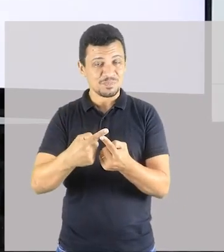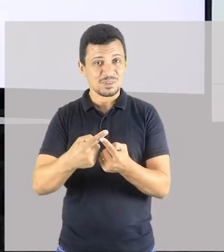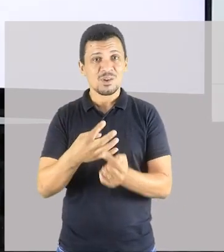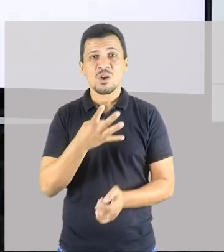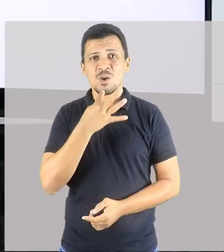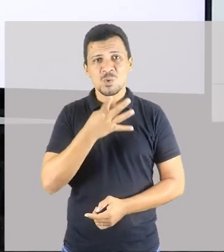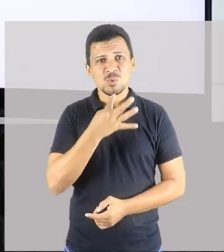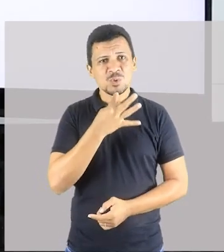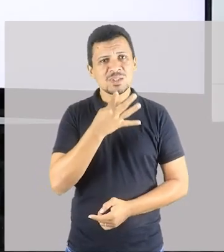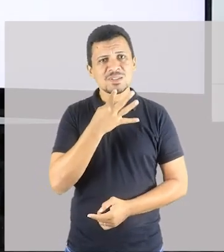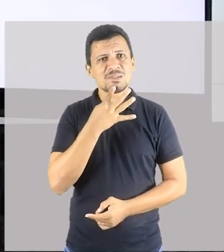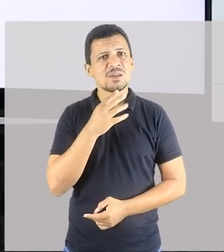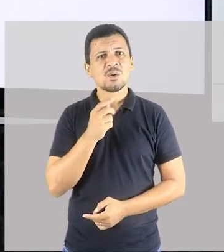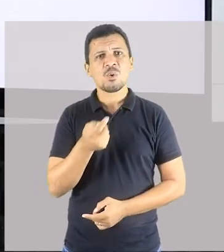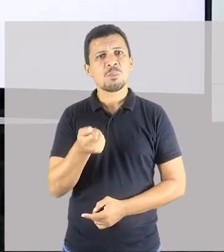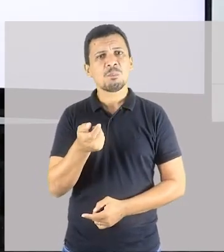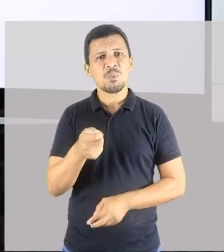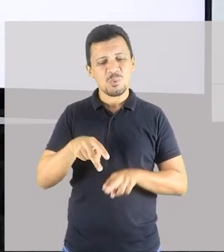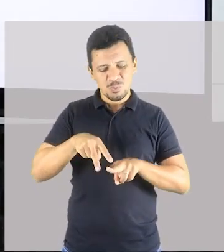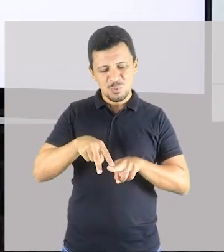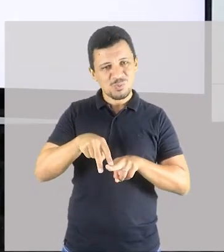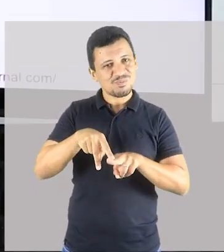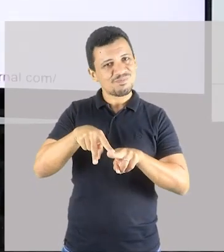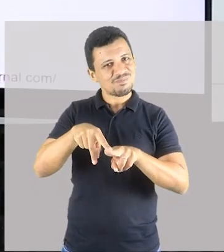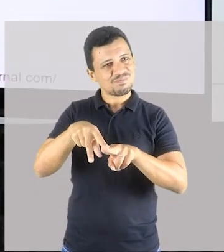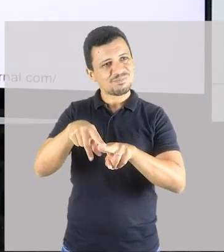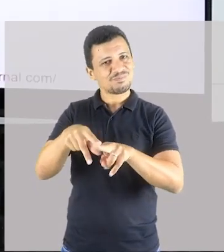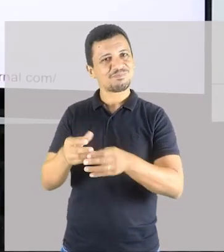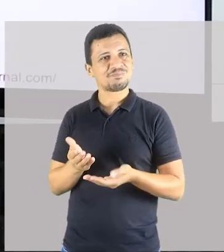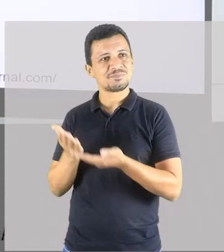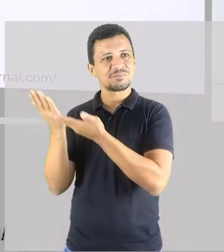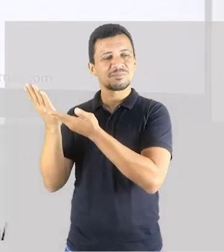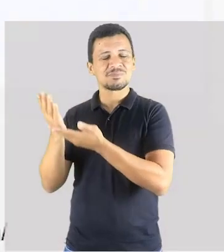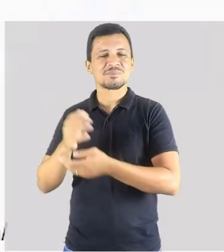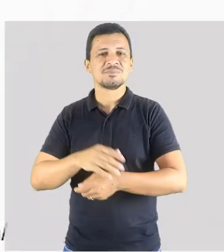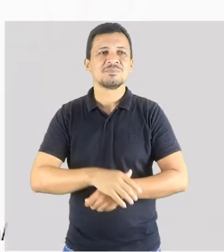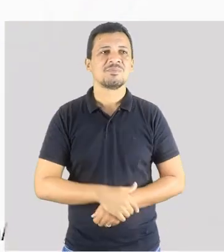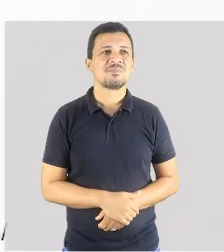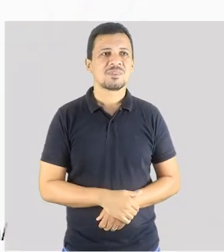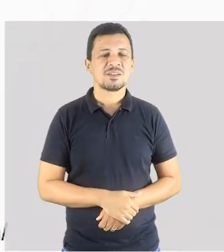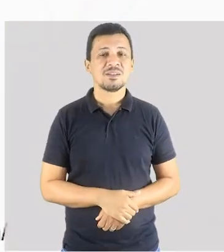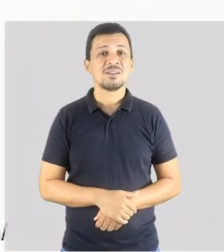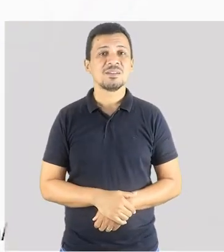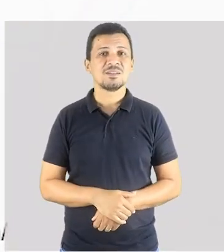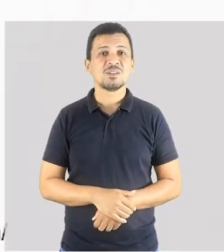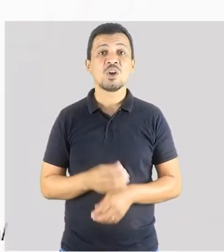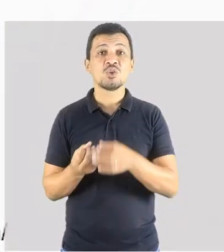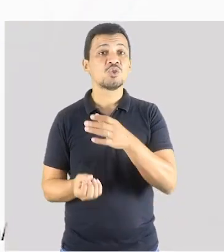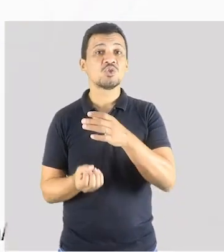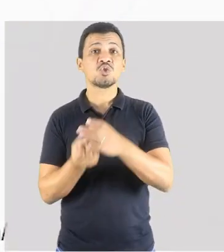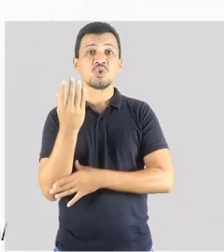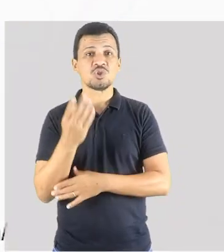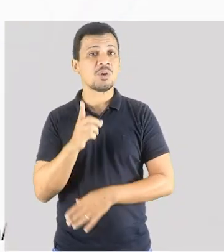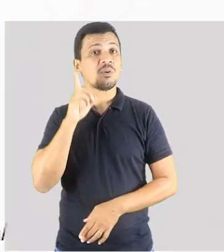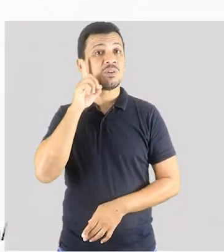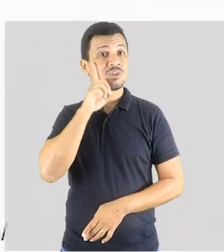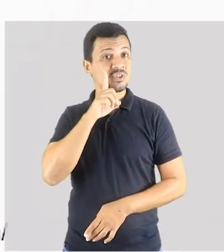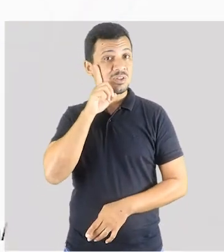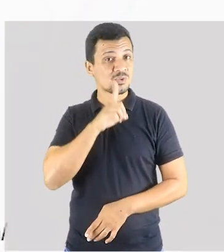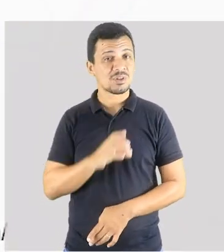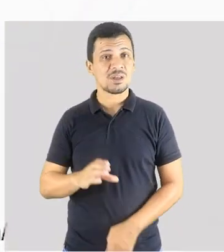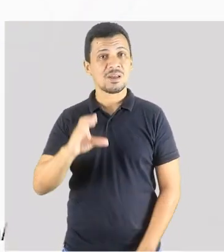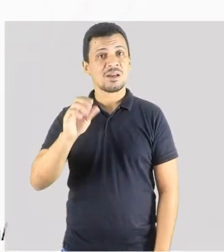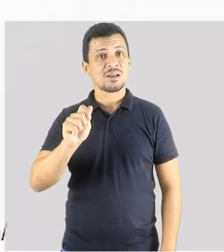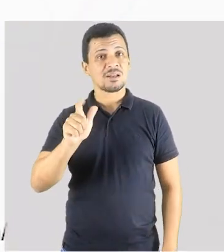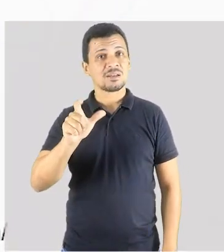agora um pouco sobre o skate, beleza? Então o skate, ele surgiu ali na Califórnia